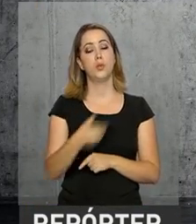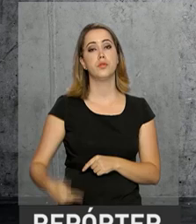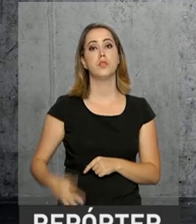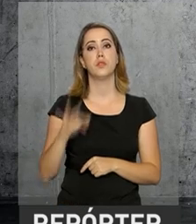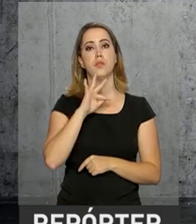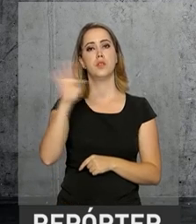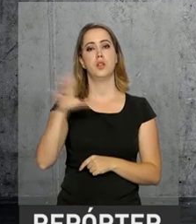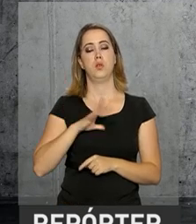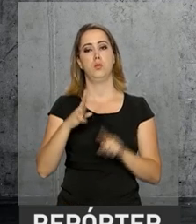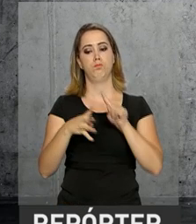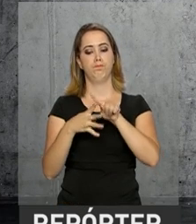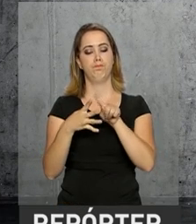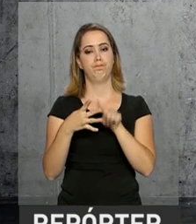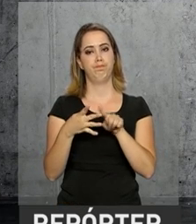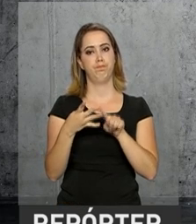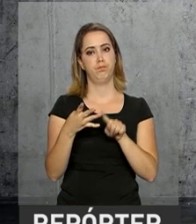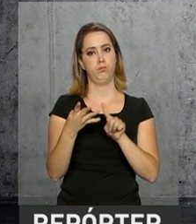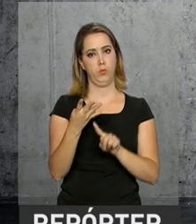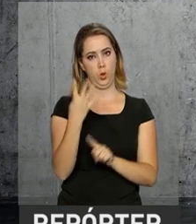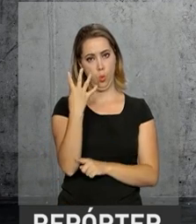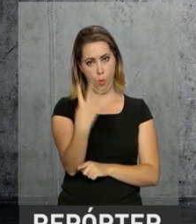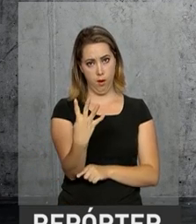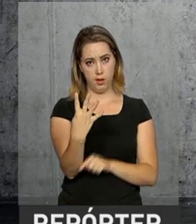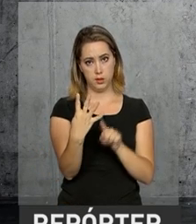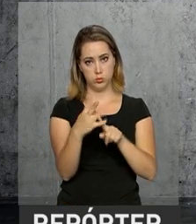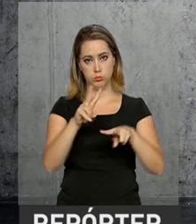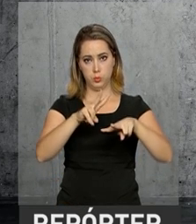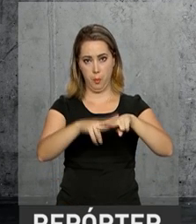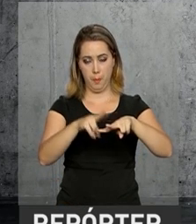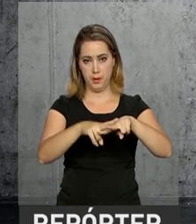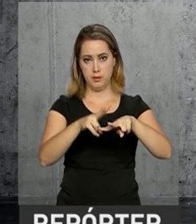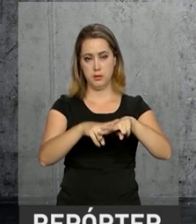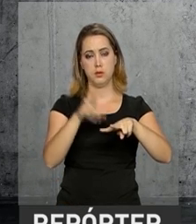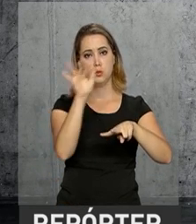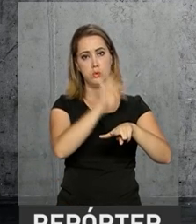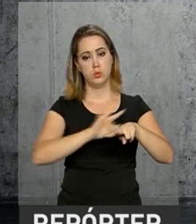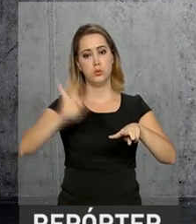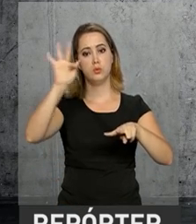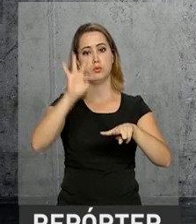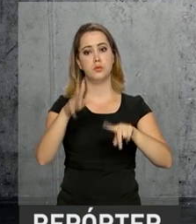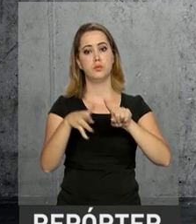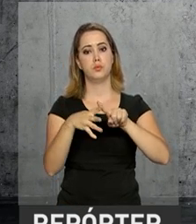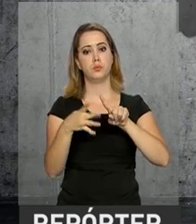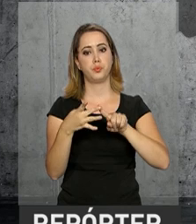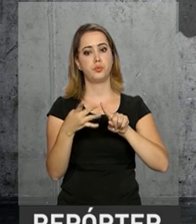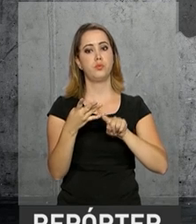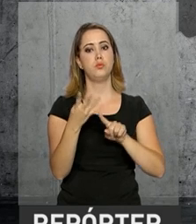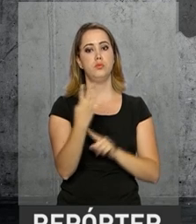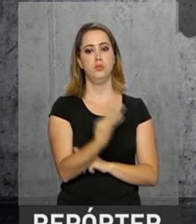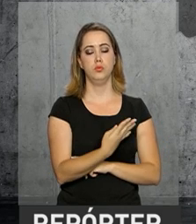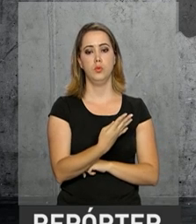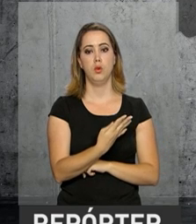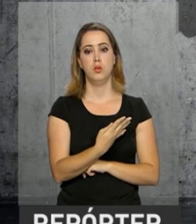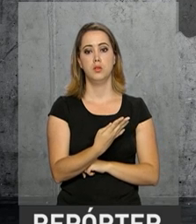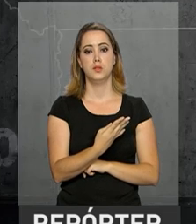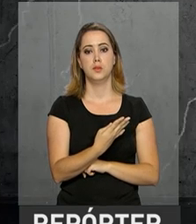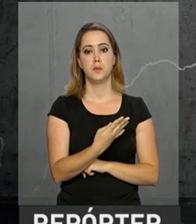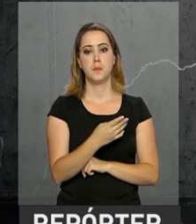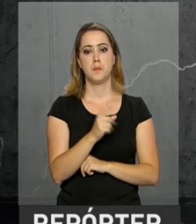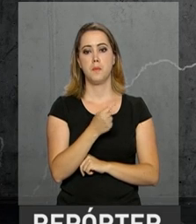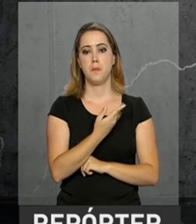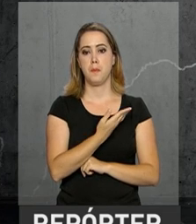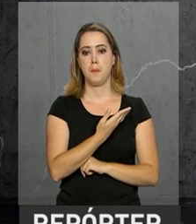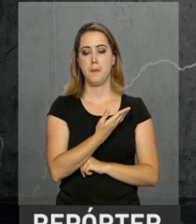presídios Federais em Catanduvas no Paraná em Campo Grande Mato Grosso do Sul em Porto Velho Rondônia e em